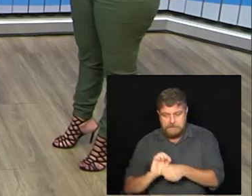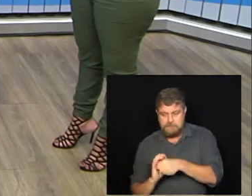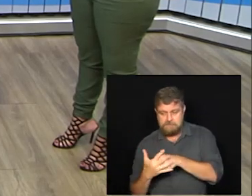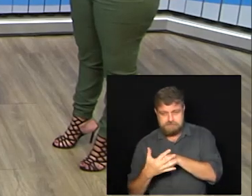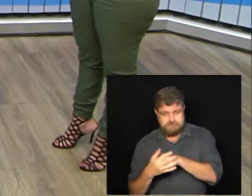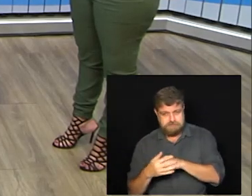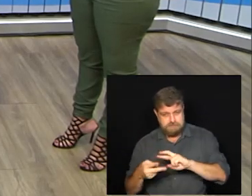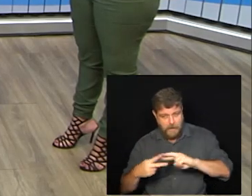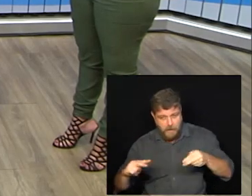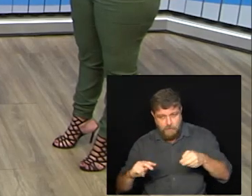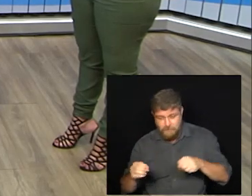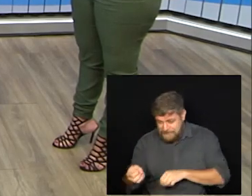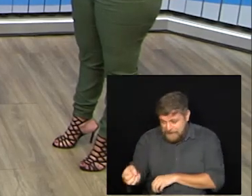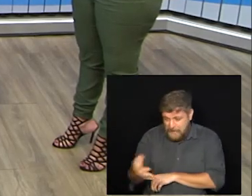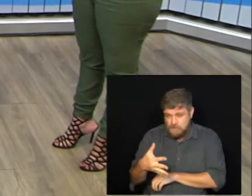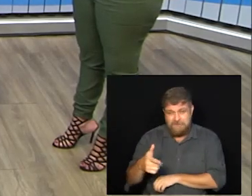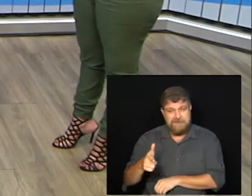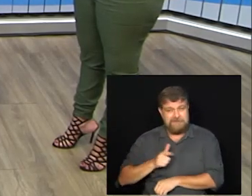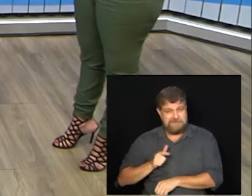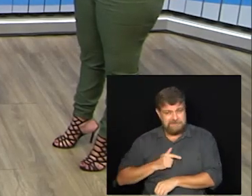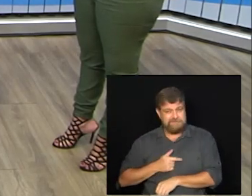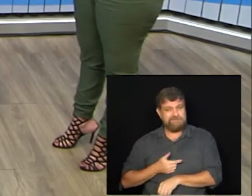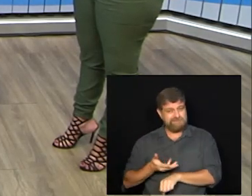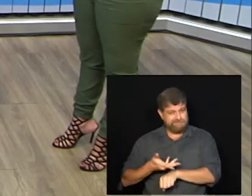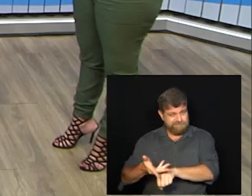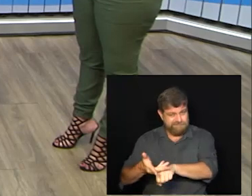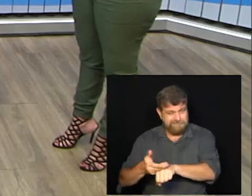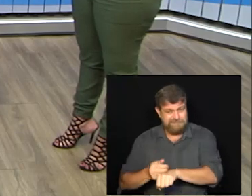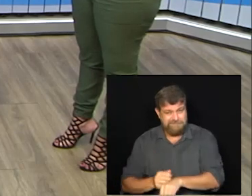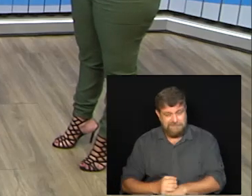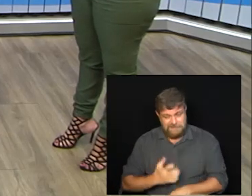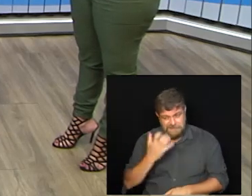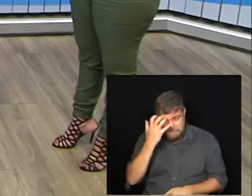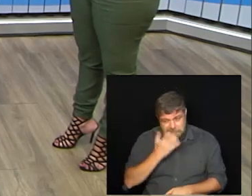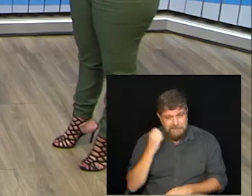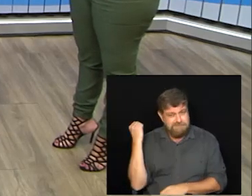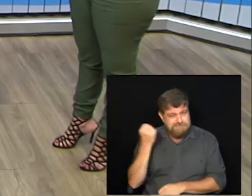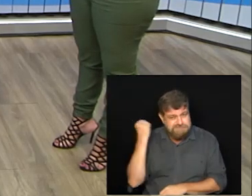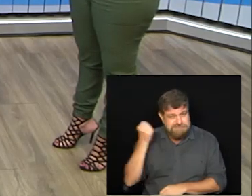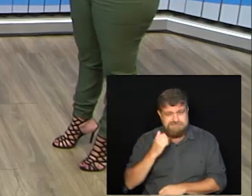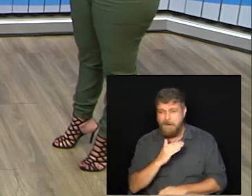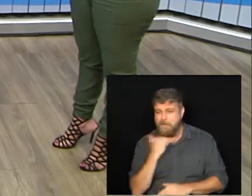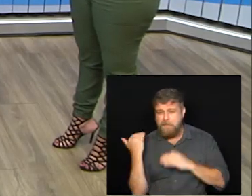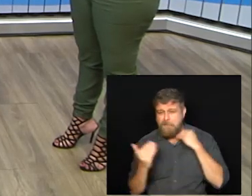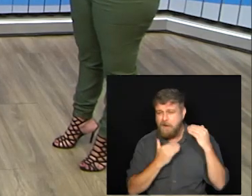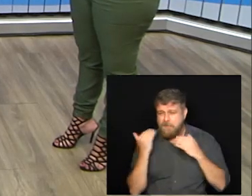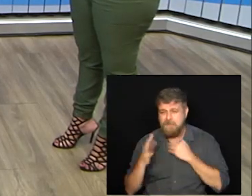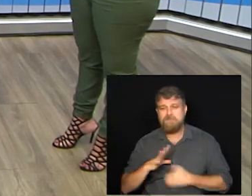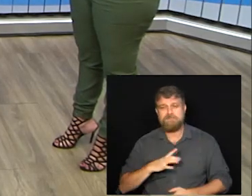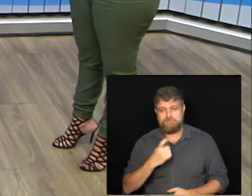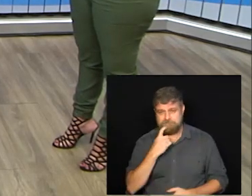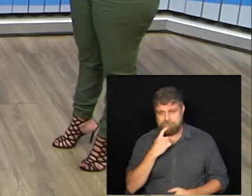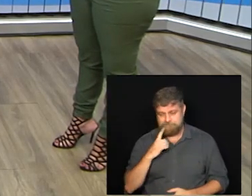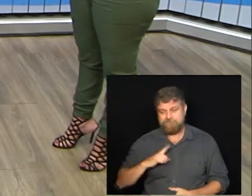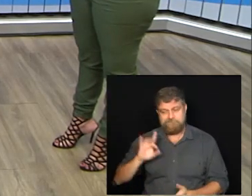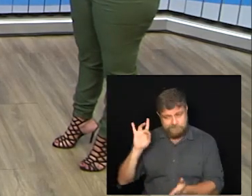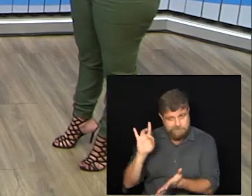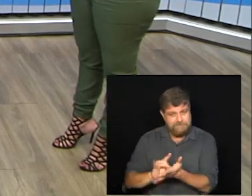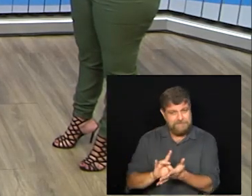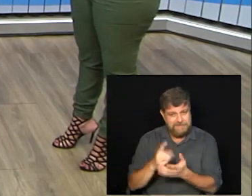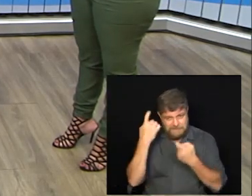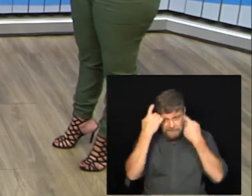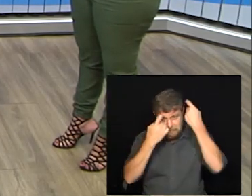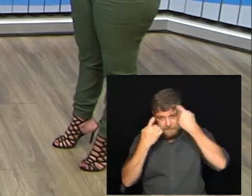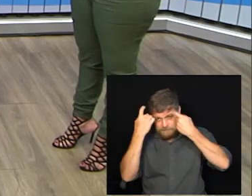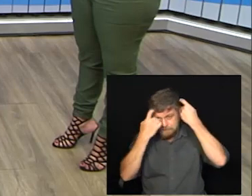números, as estatísticas, esta nova cepa mais agressiva e mais letal na cidade de Campinas, o que preocupa bastante